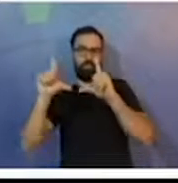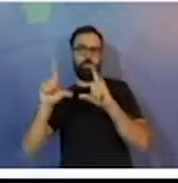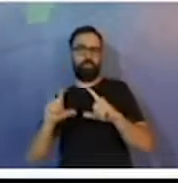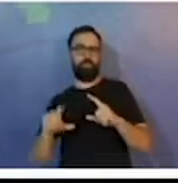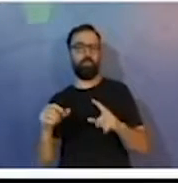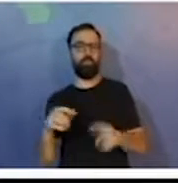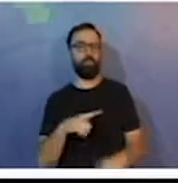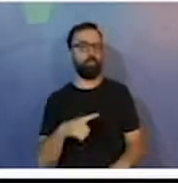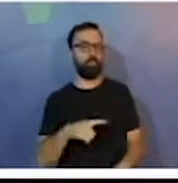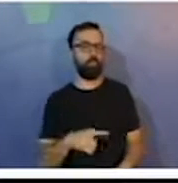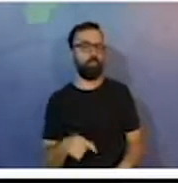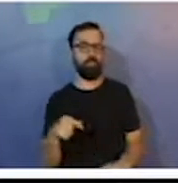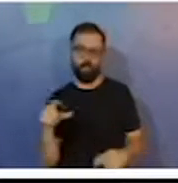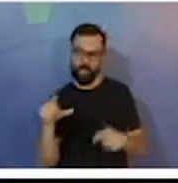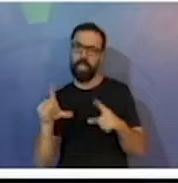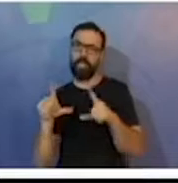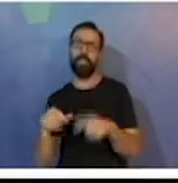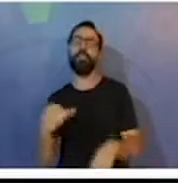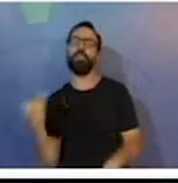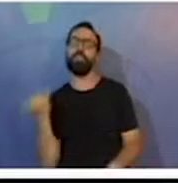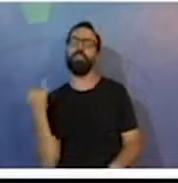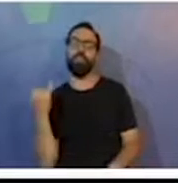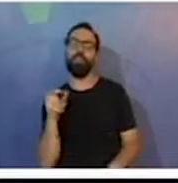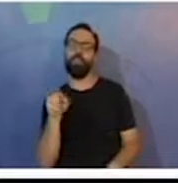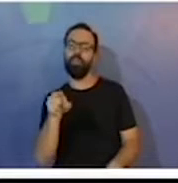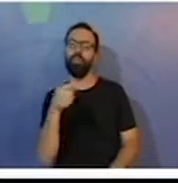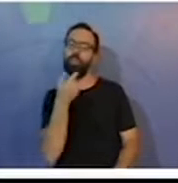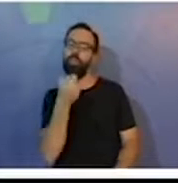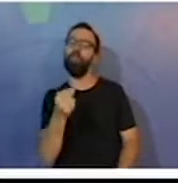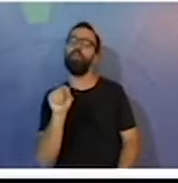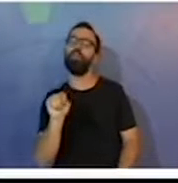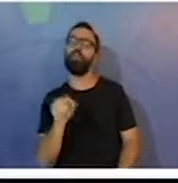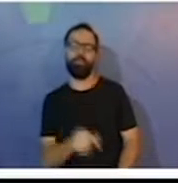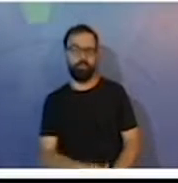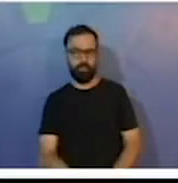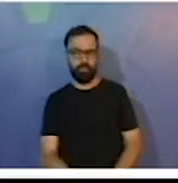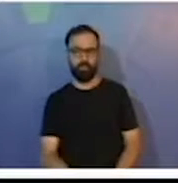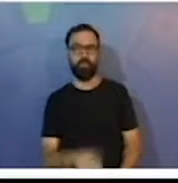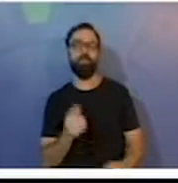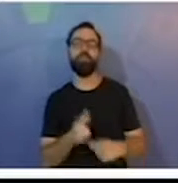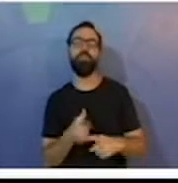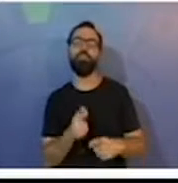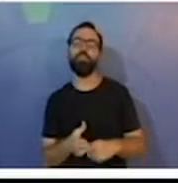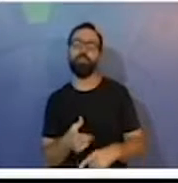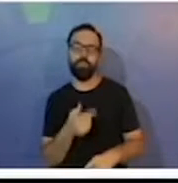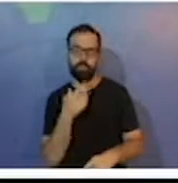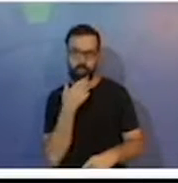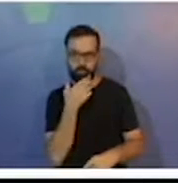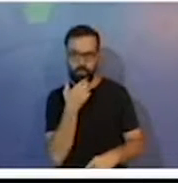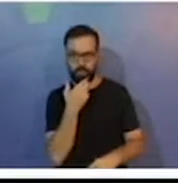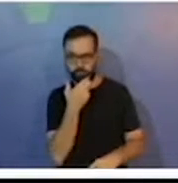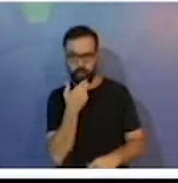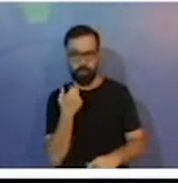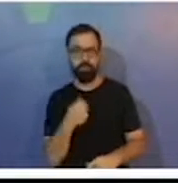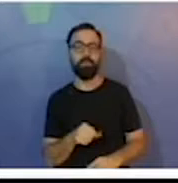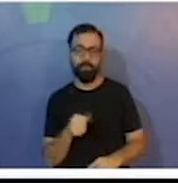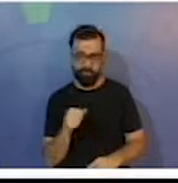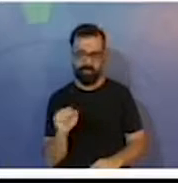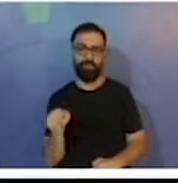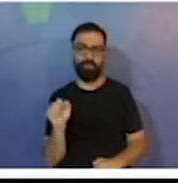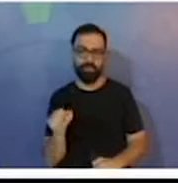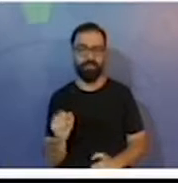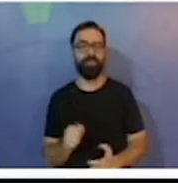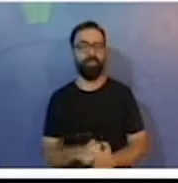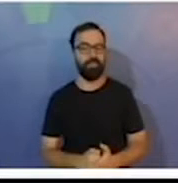acha que elas são importantes nessa espécie de texto porque olha lá elas são